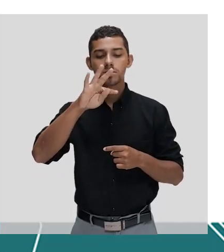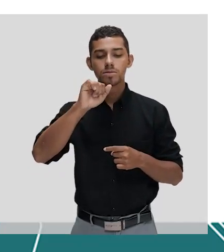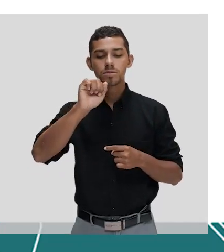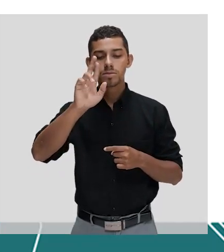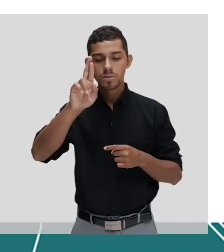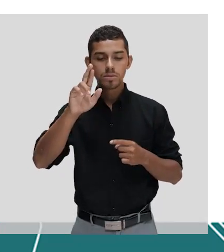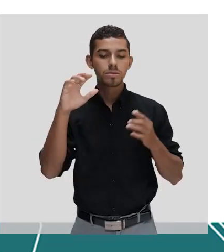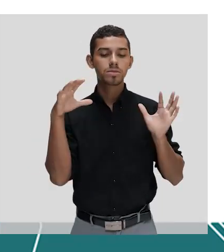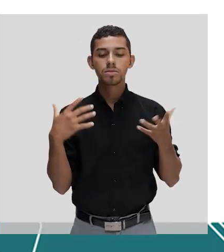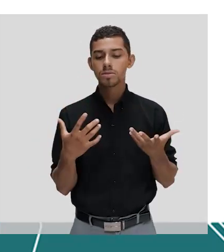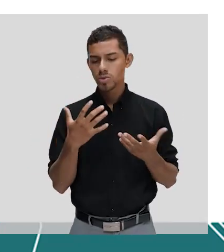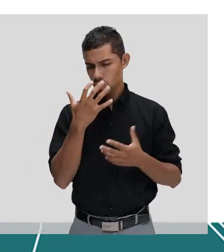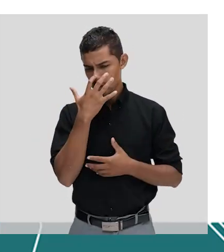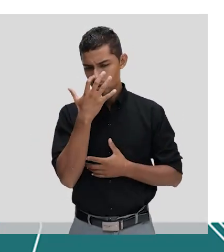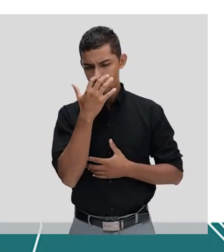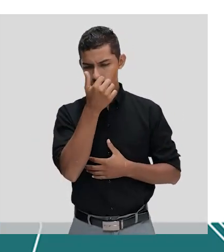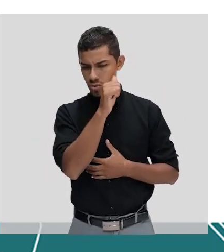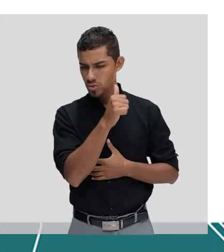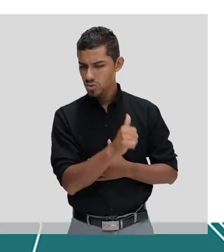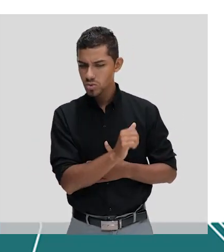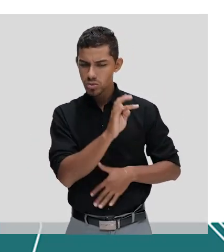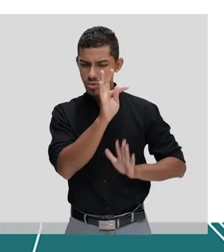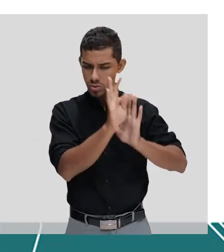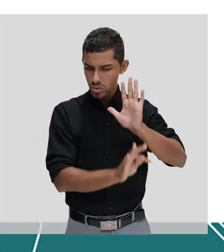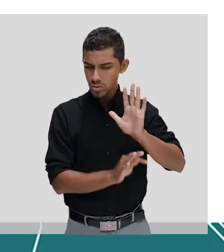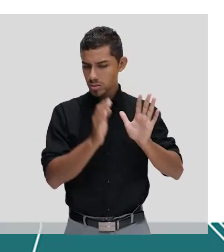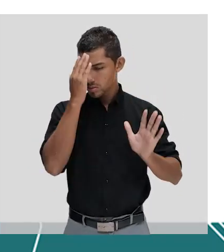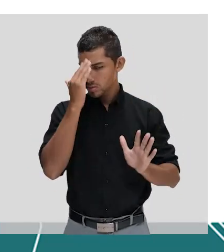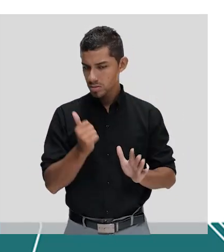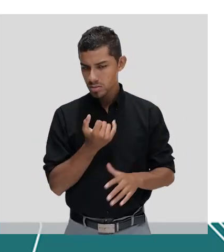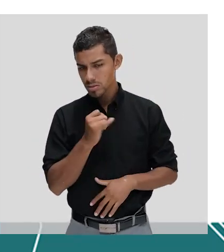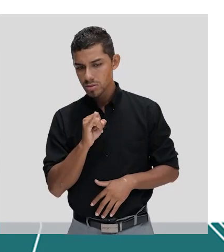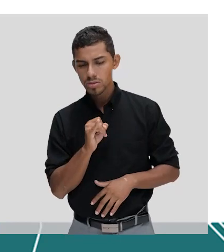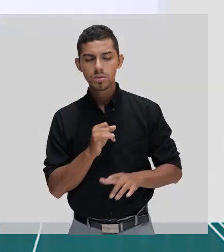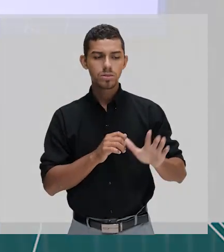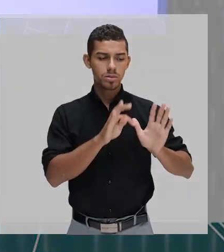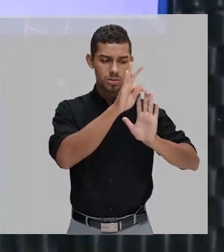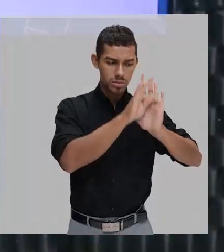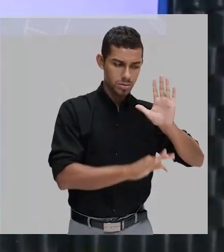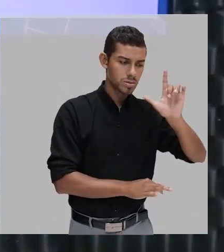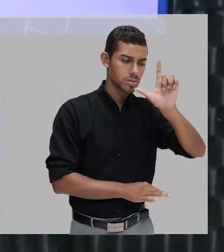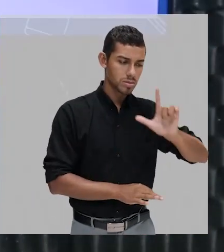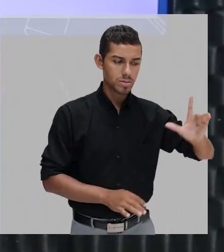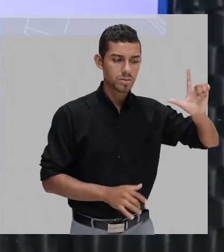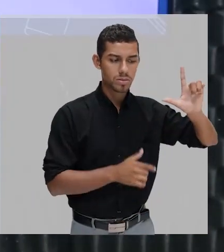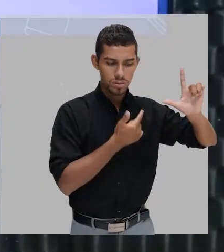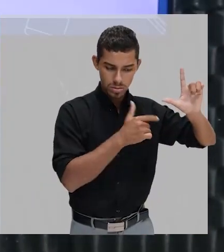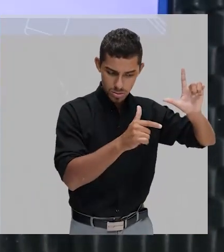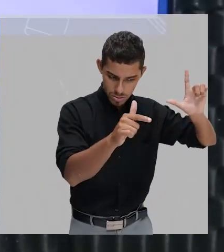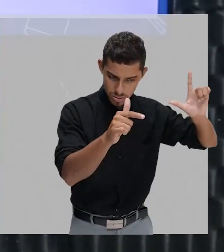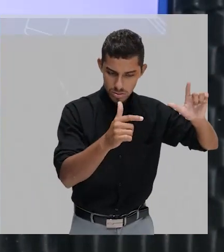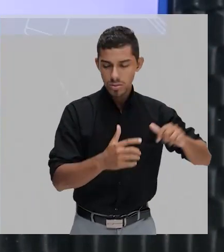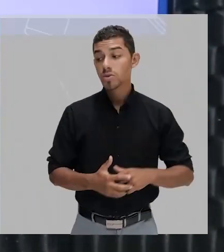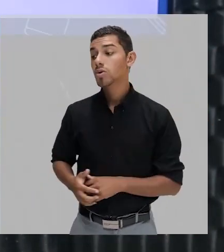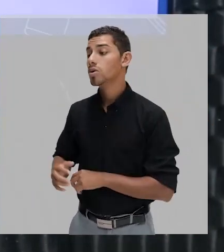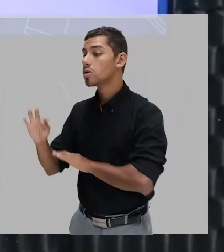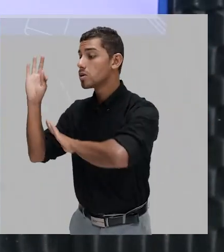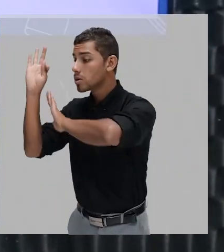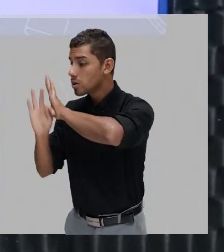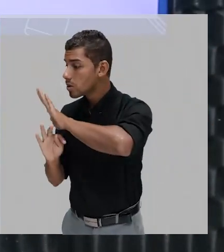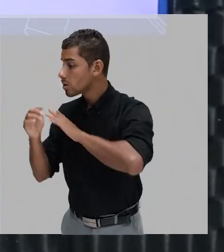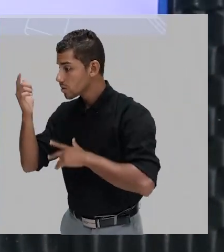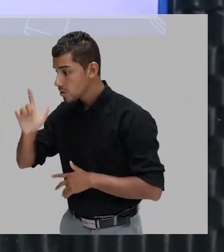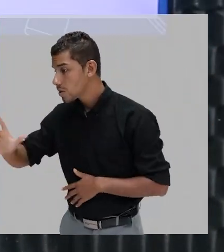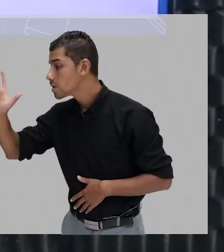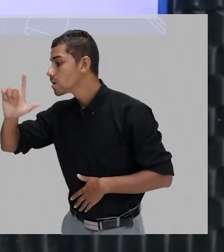foi o objetivo de analisarmos esse texto? Sabermos se ele é um texto literário ou não literário. Então, o tempo todo, vocês vão